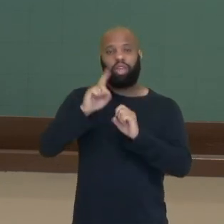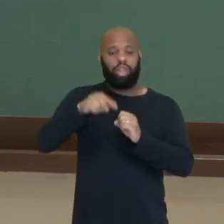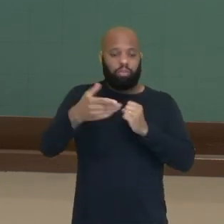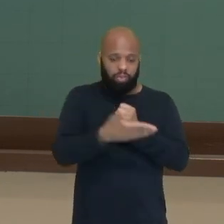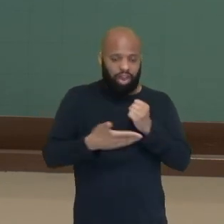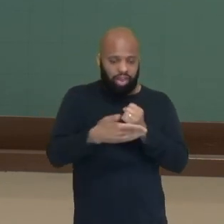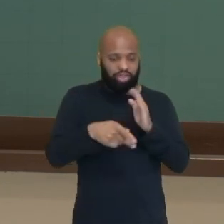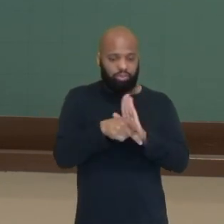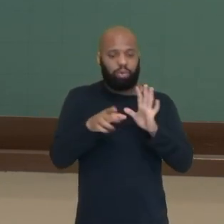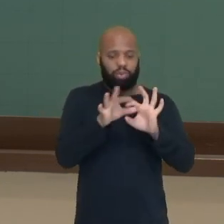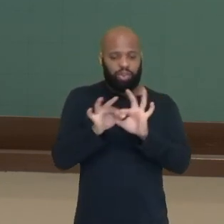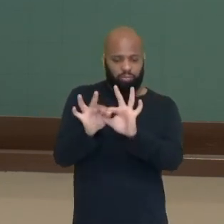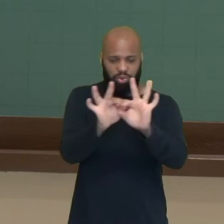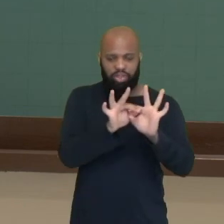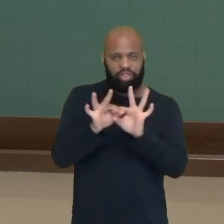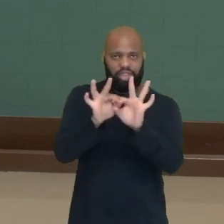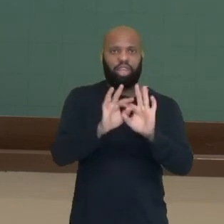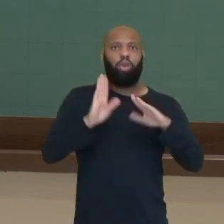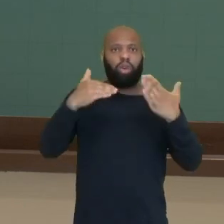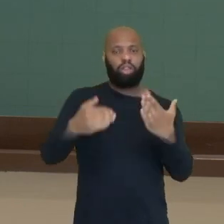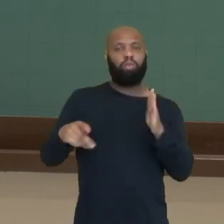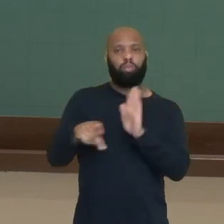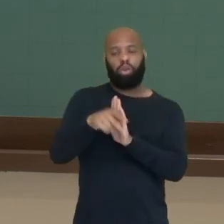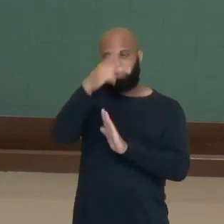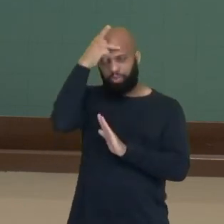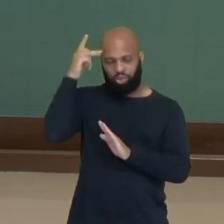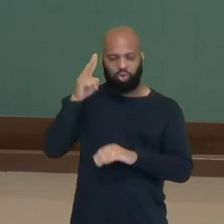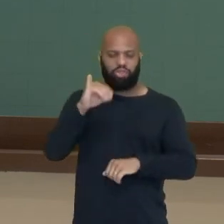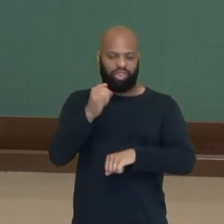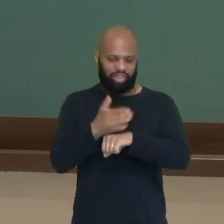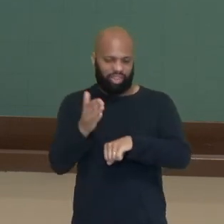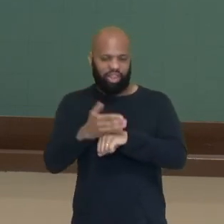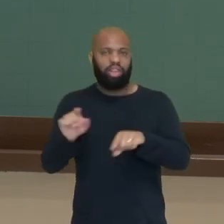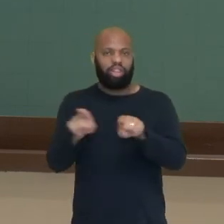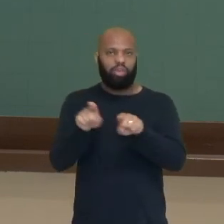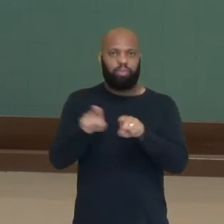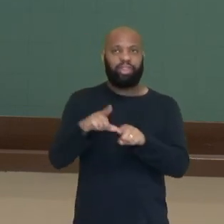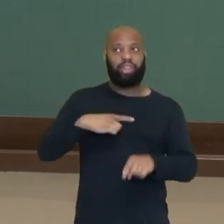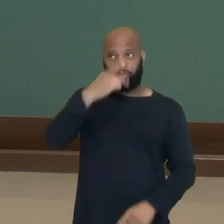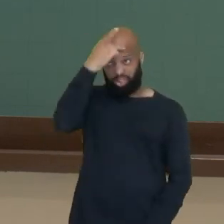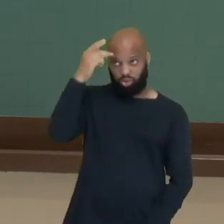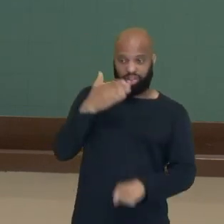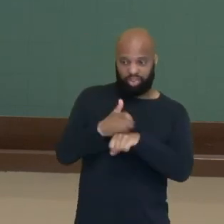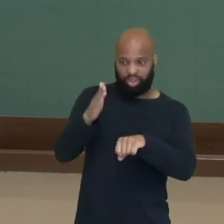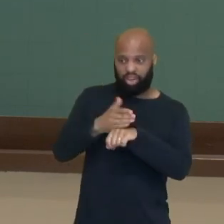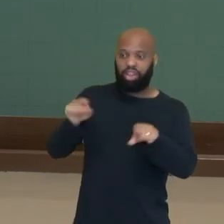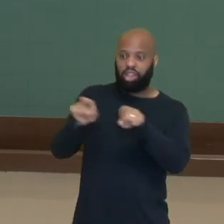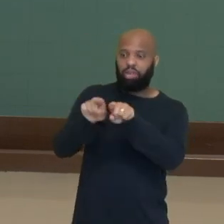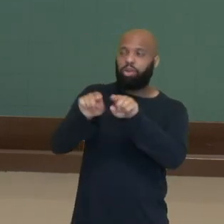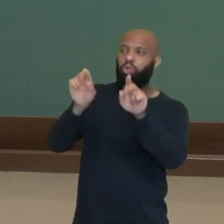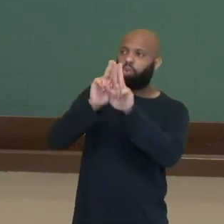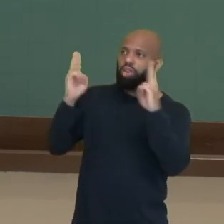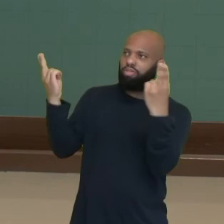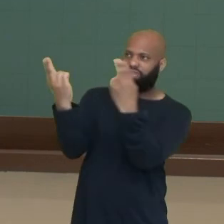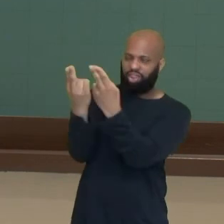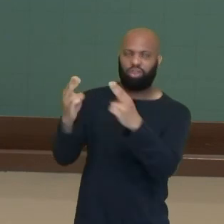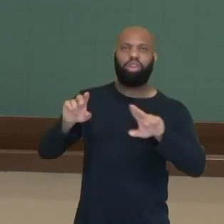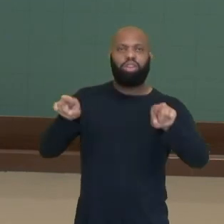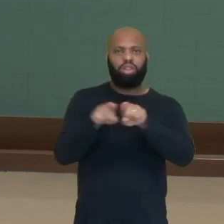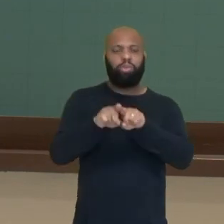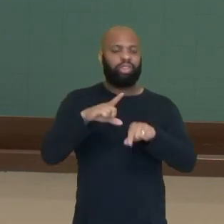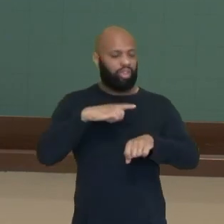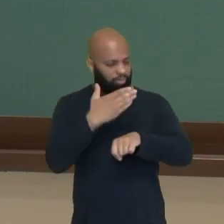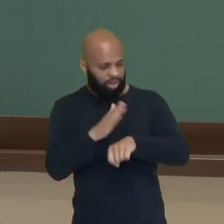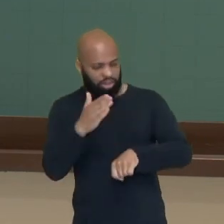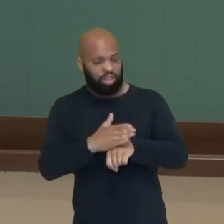da harmonia, seja entre seus praticantes, seja entre estes e o universo que os rodeia. Sua